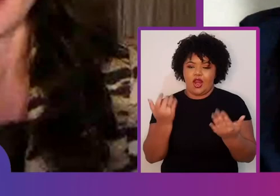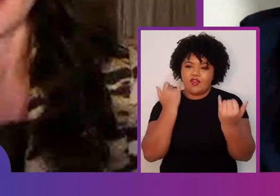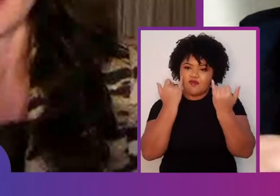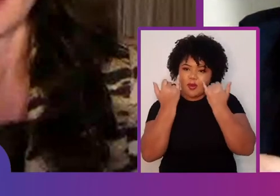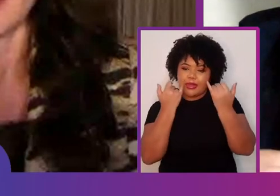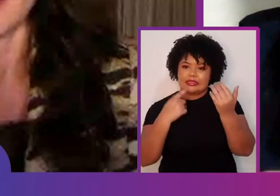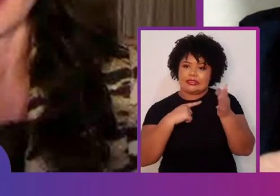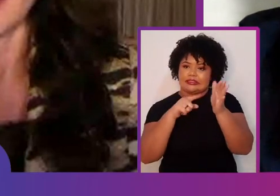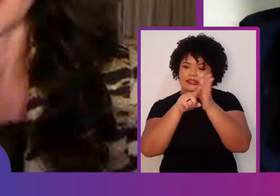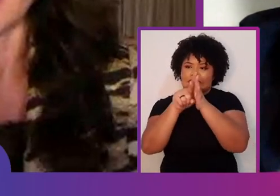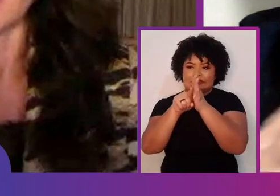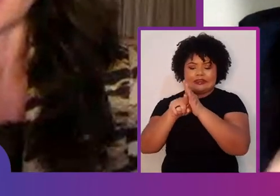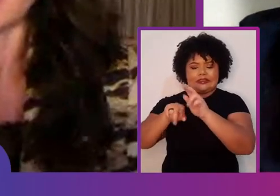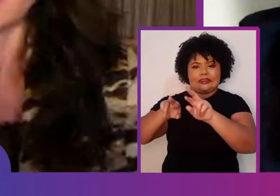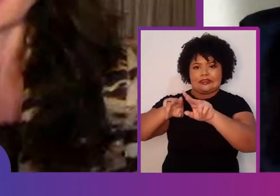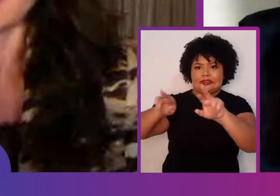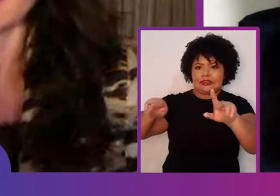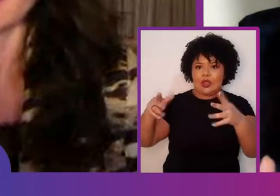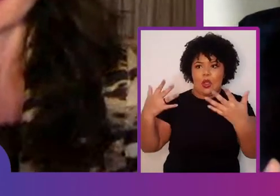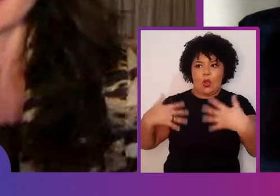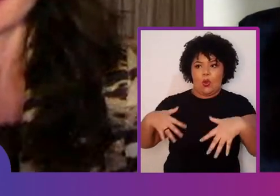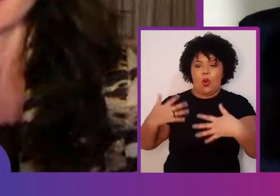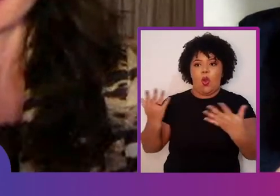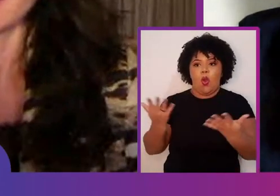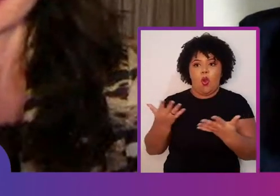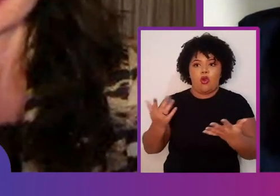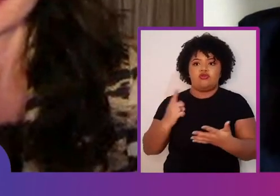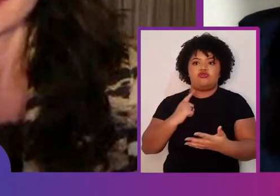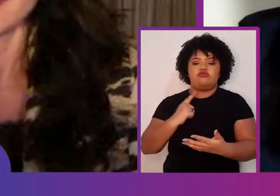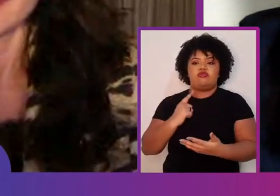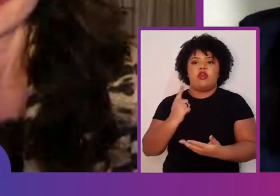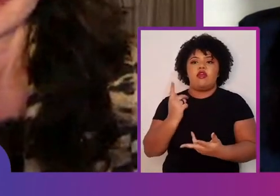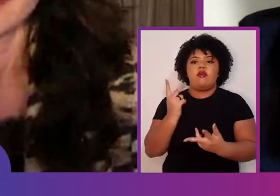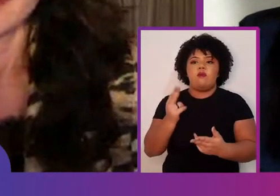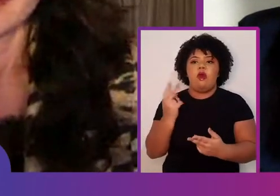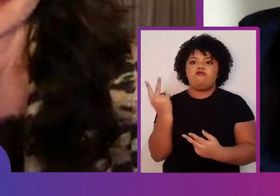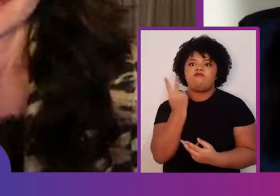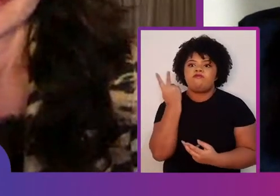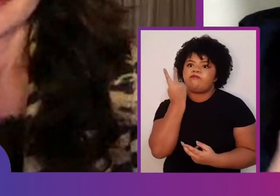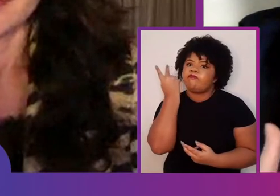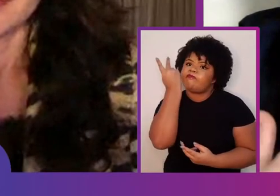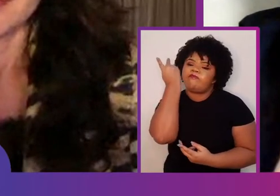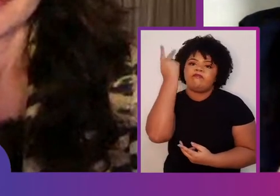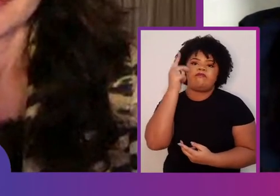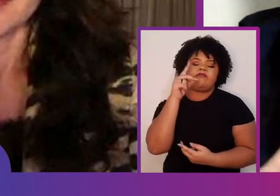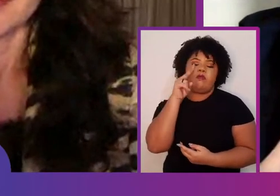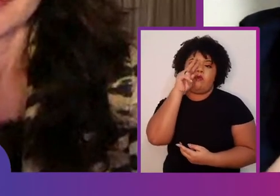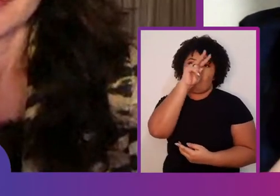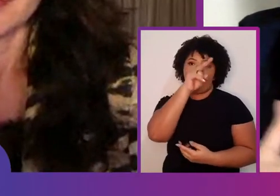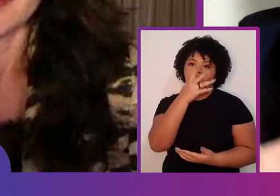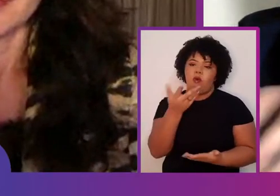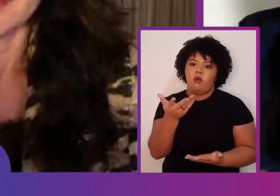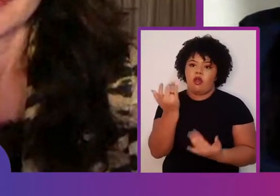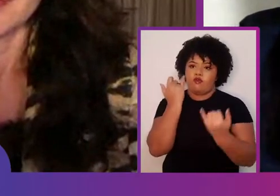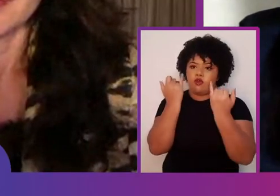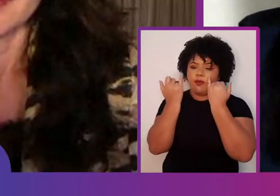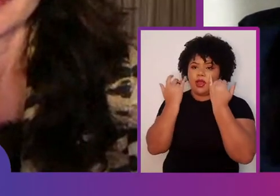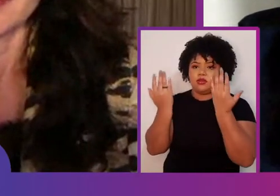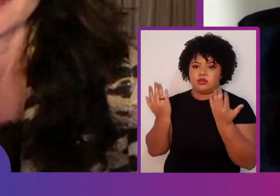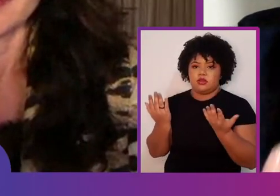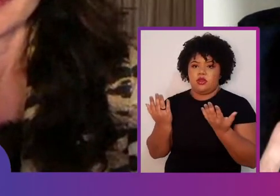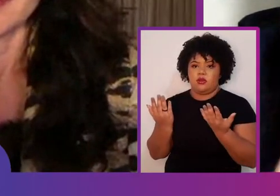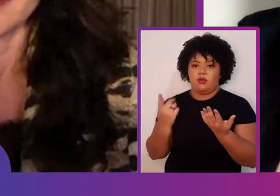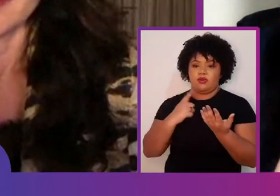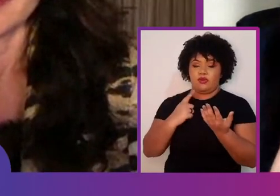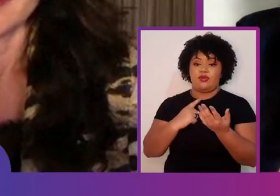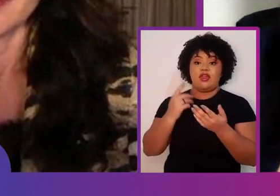são ouro, né? O ouro do século XXI é dado, é informação. E você pega a maior fonte de